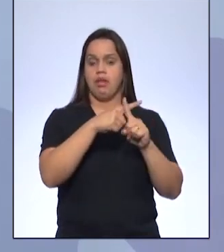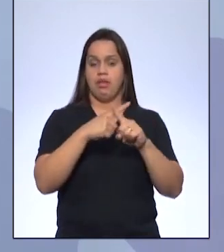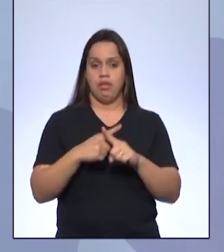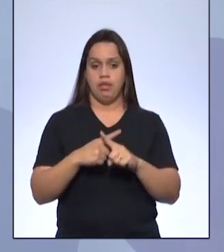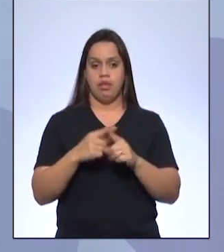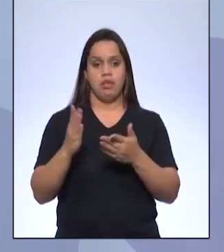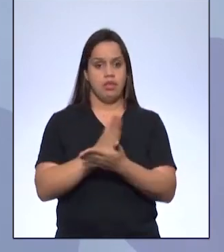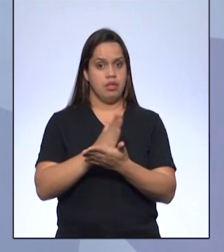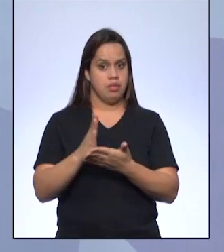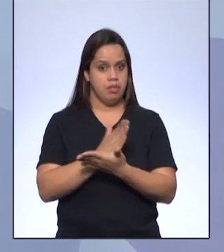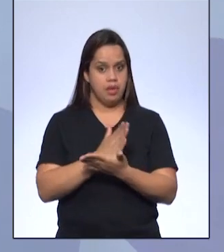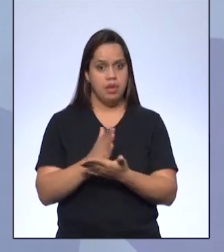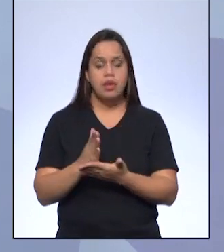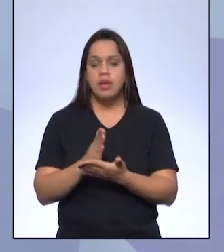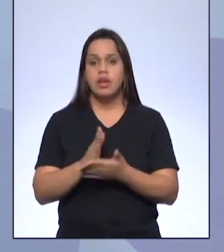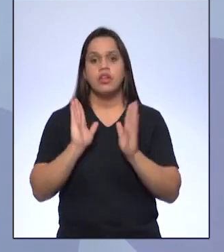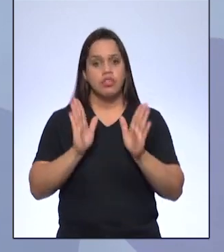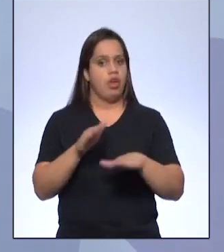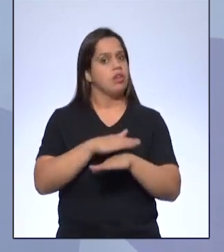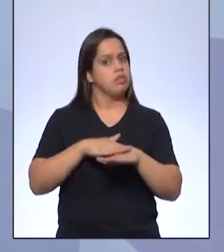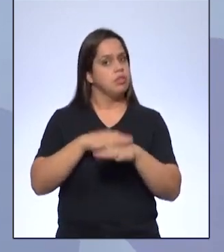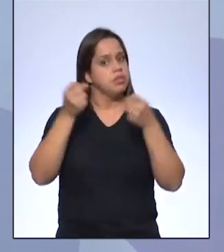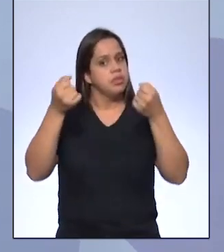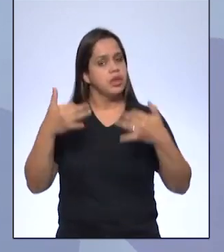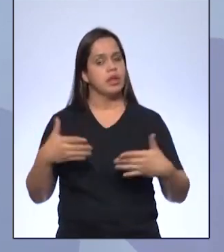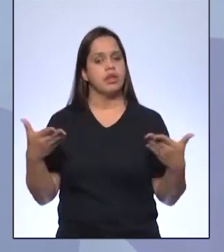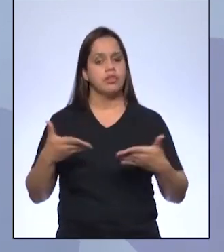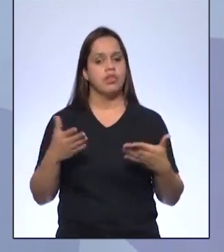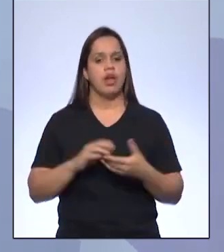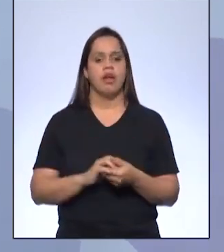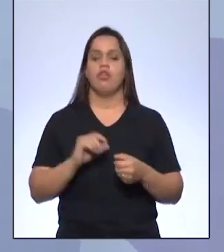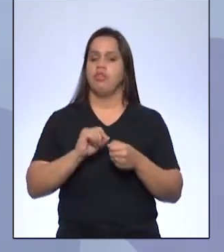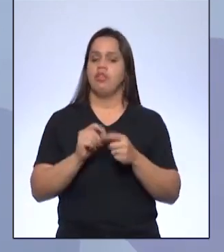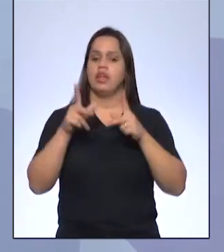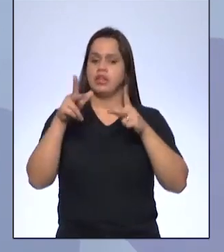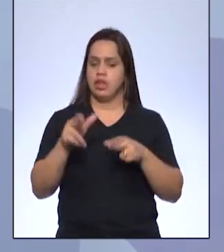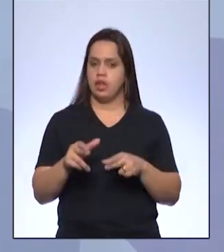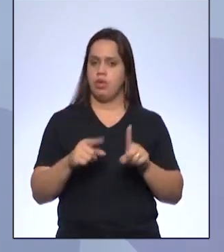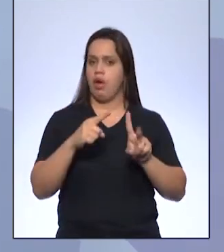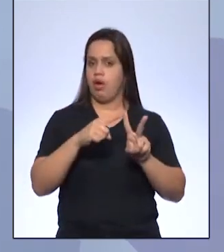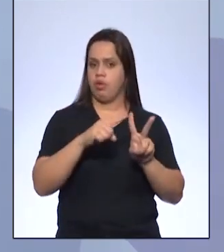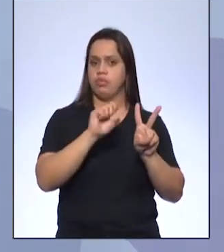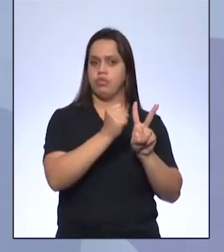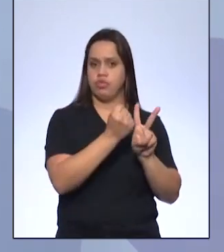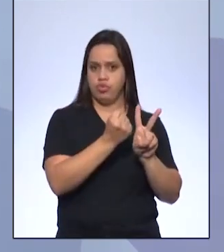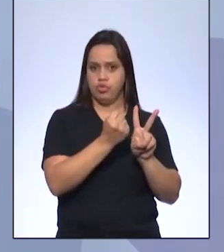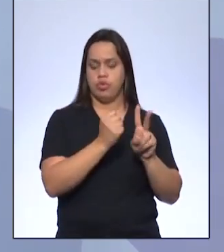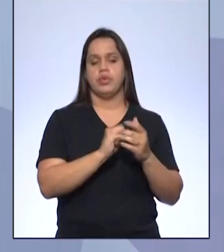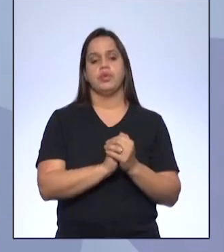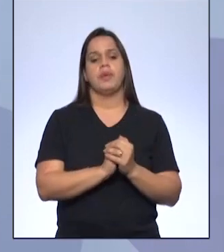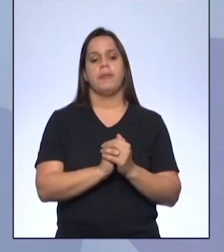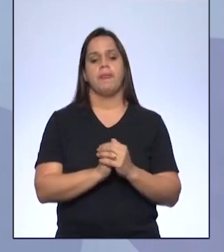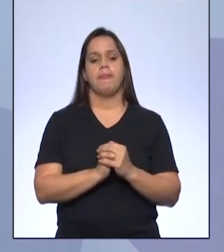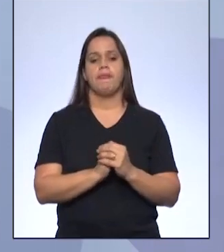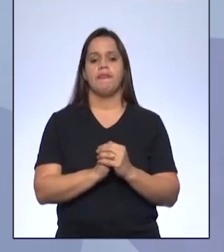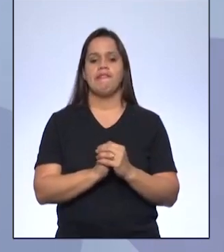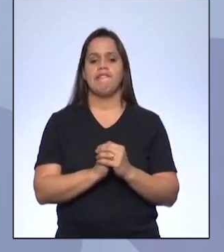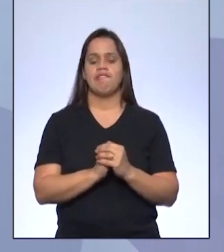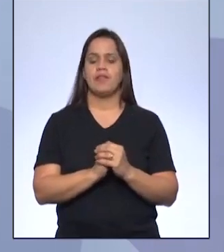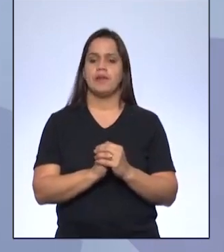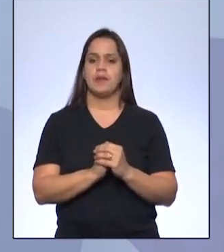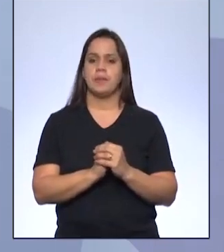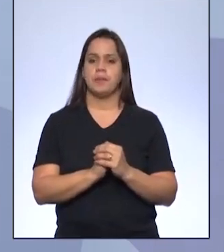em 2 multiplicações, que a gente já conversou disso hoje. Vou fazer a mesma coisa com raiz de 18. Então, raiz de 2